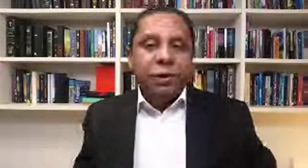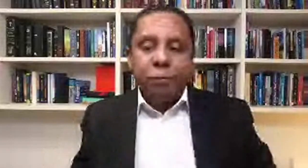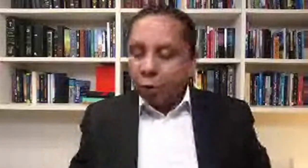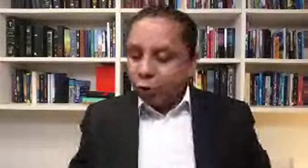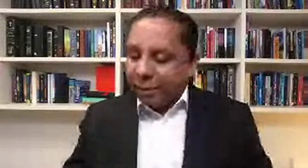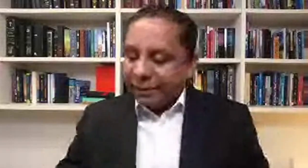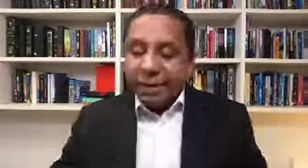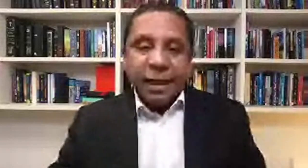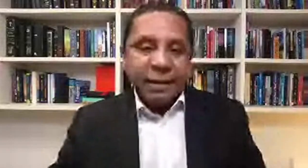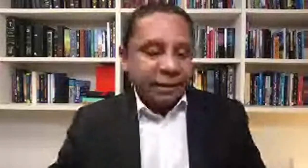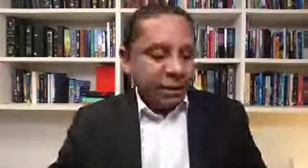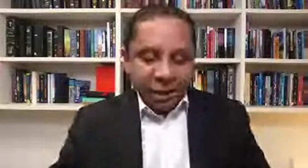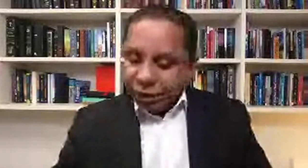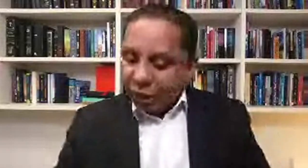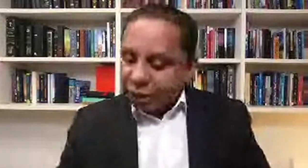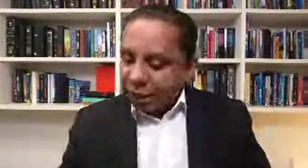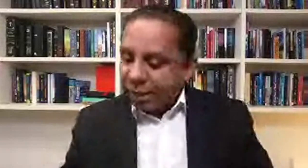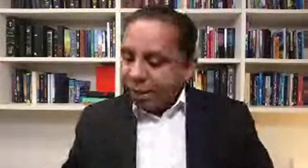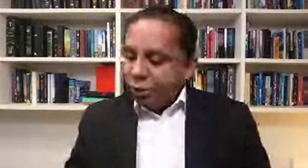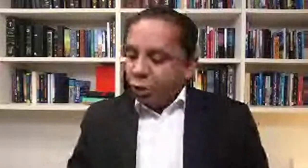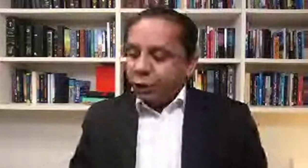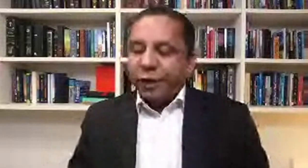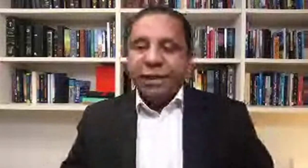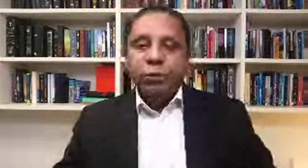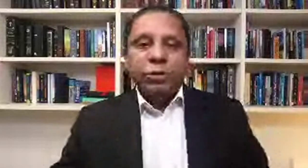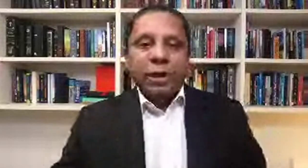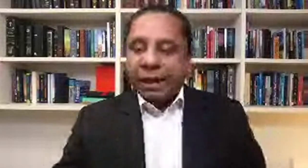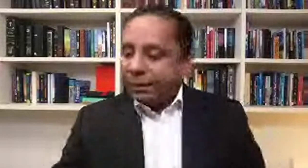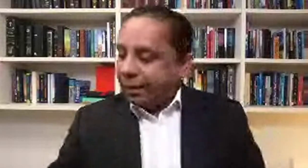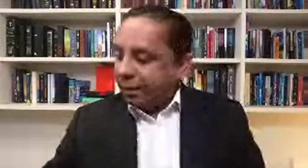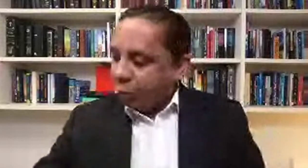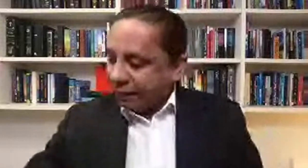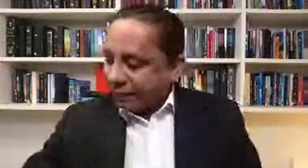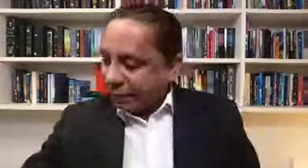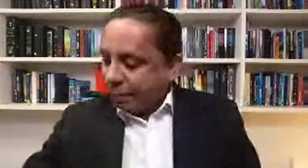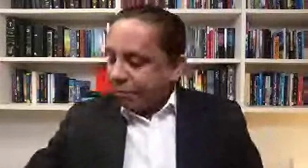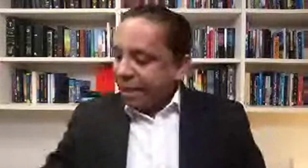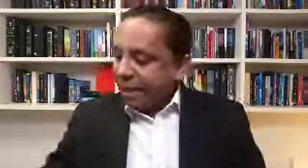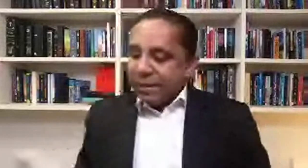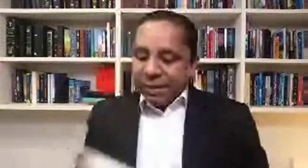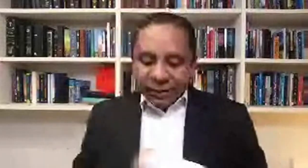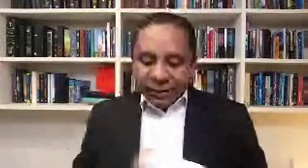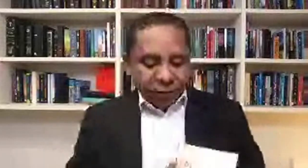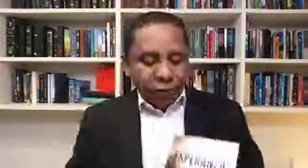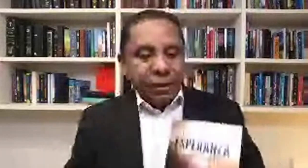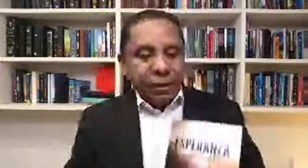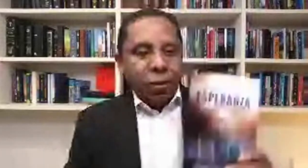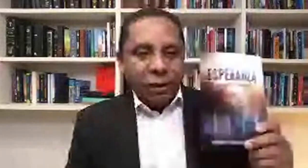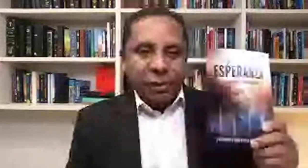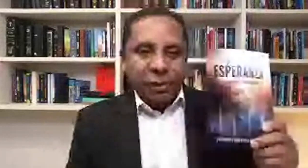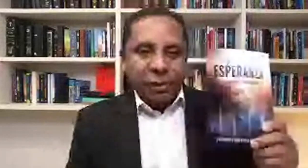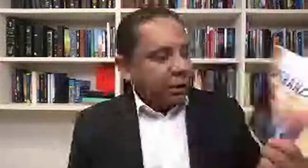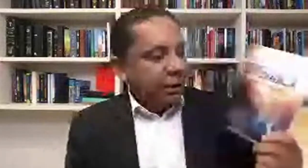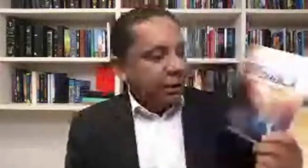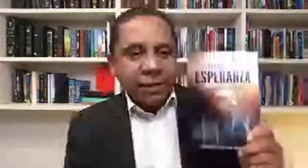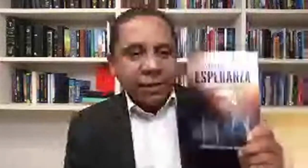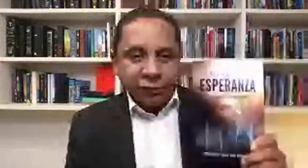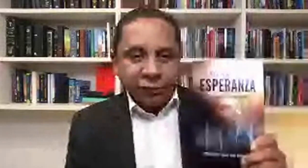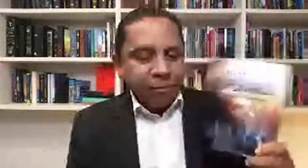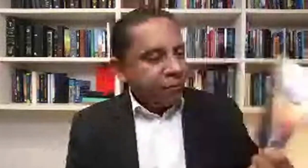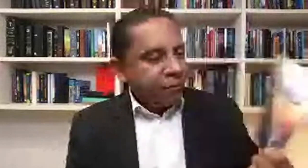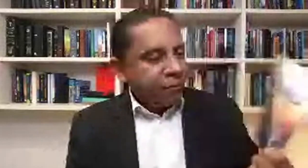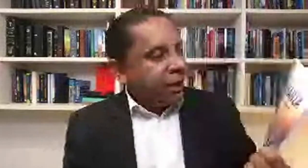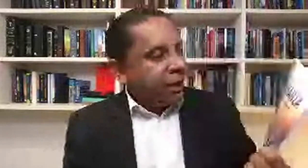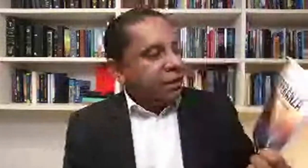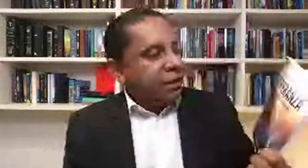que estão enviando pelos demais canais. Já já nós faremos esta oração. Mas antes, eu queria só mostrar para você aqui esse